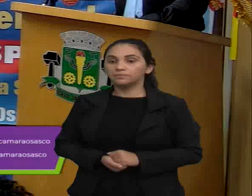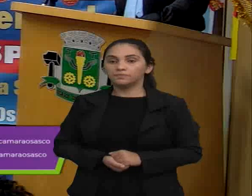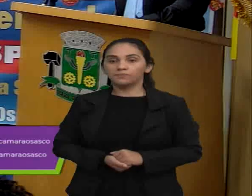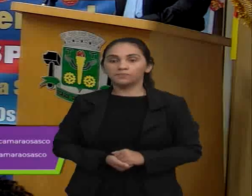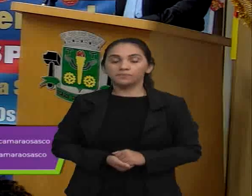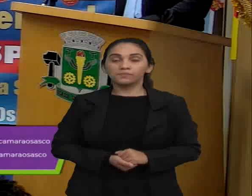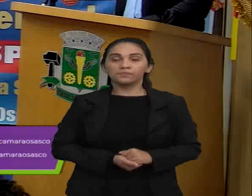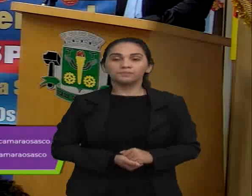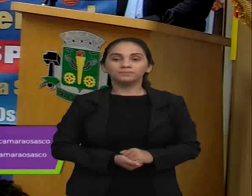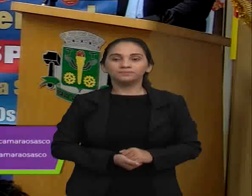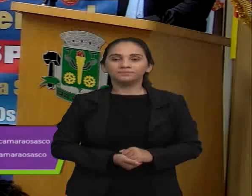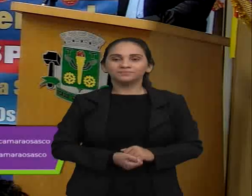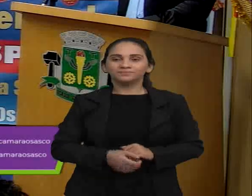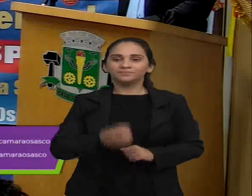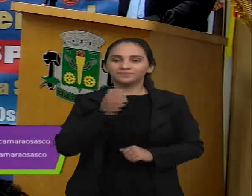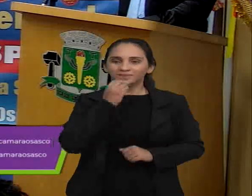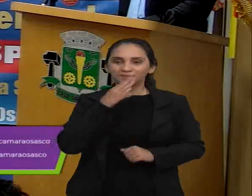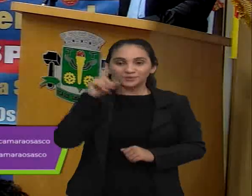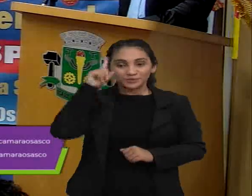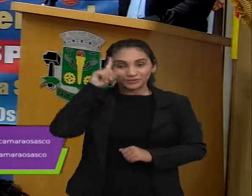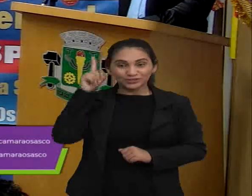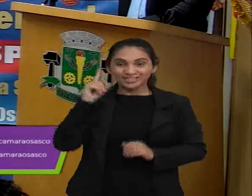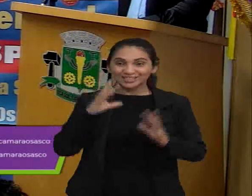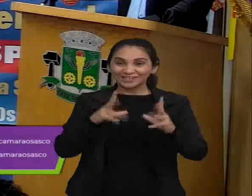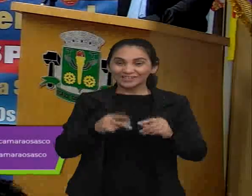bom dia a todas e todos